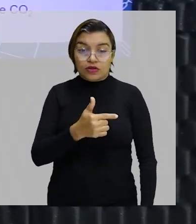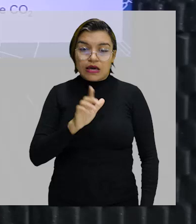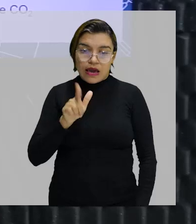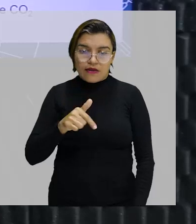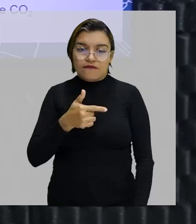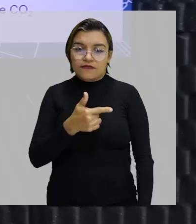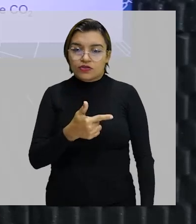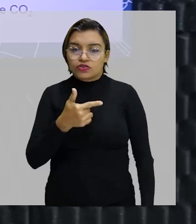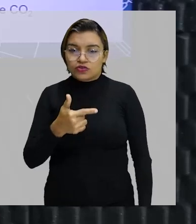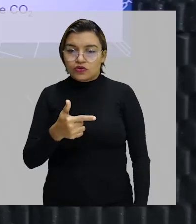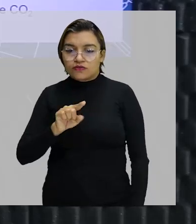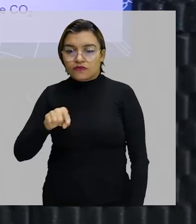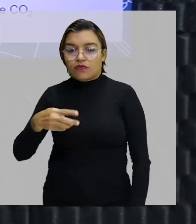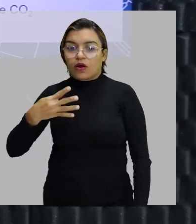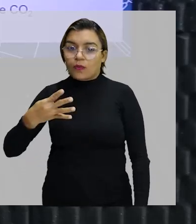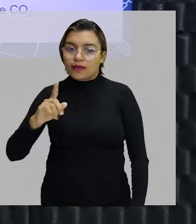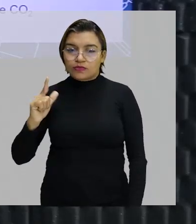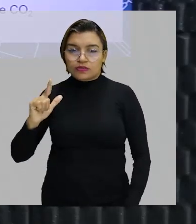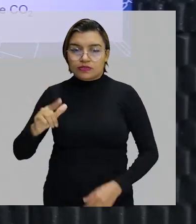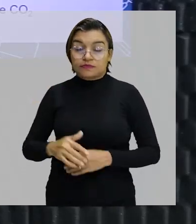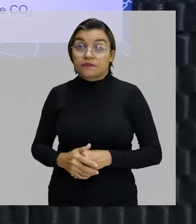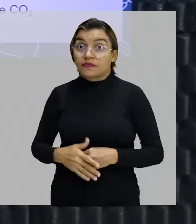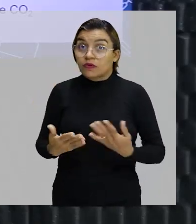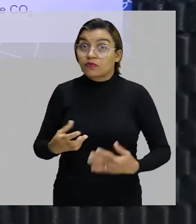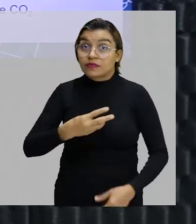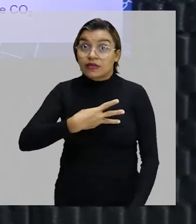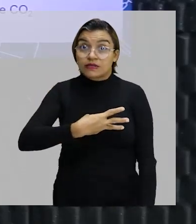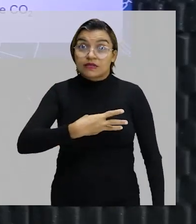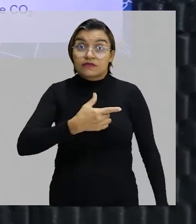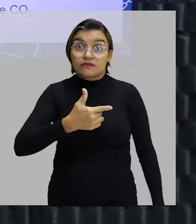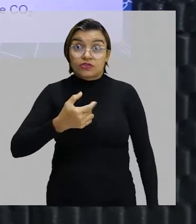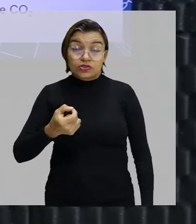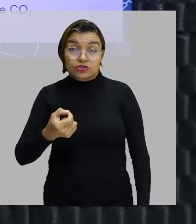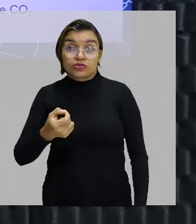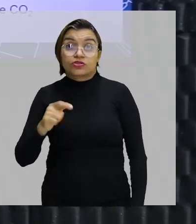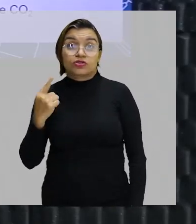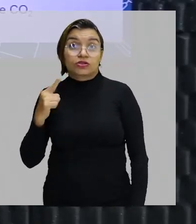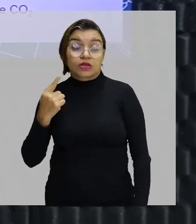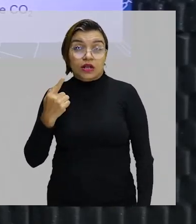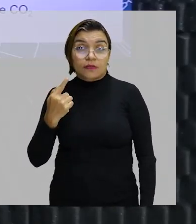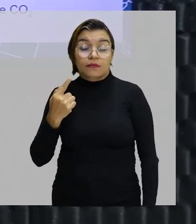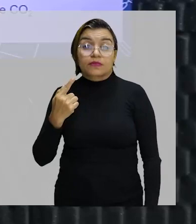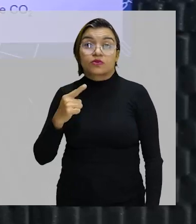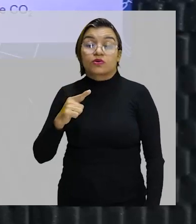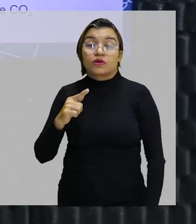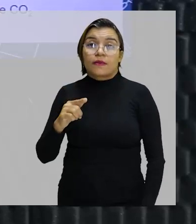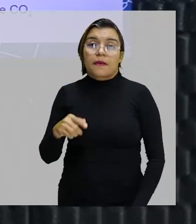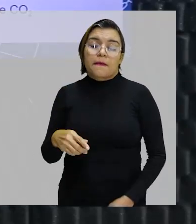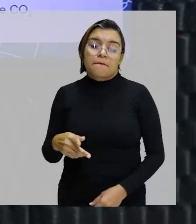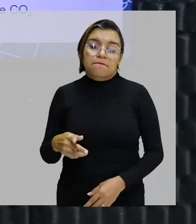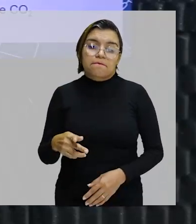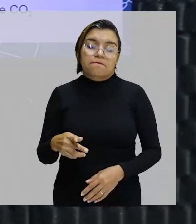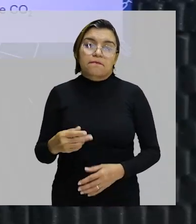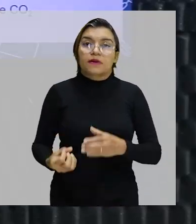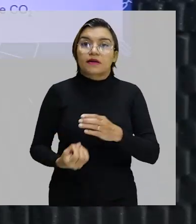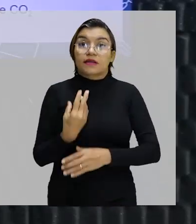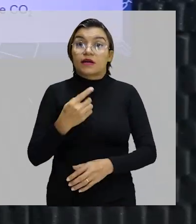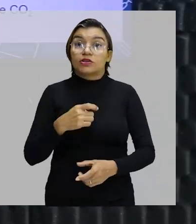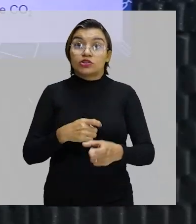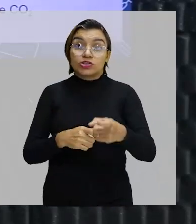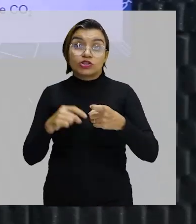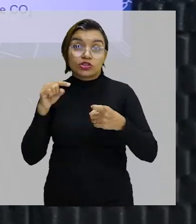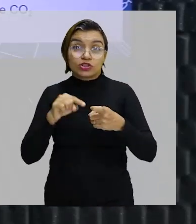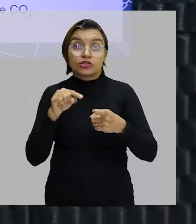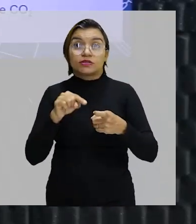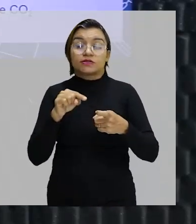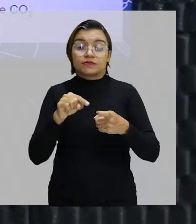ok? 320 gramas do carbonato vai produzir X, que eu